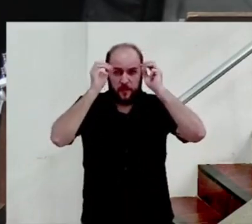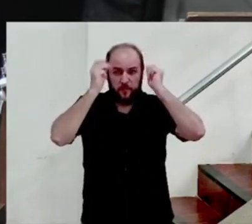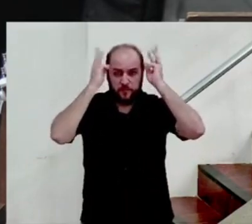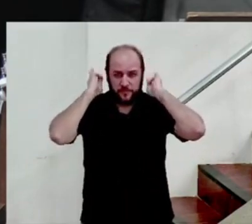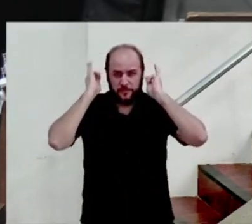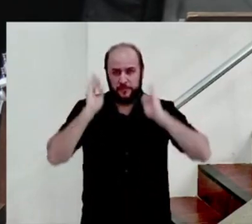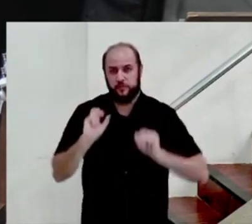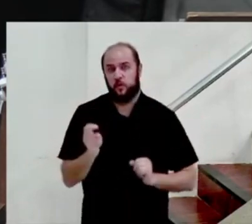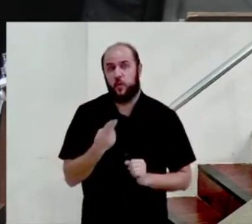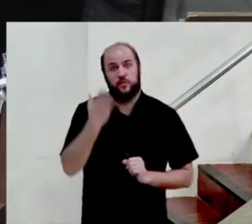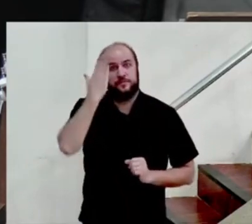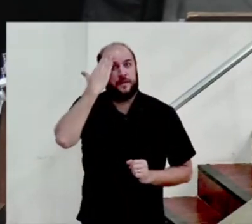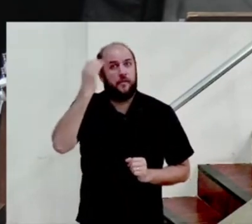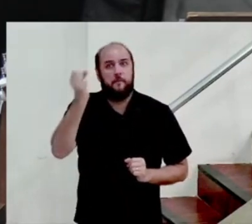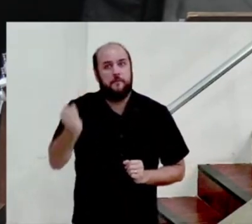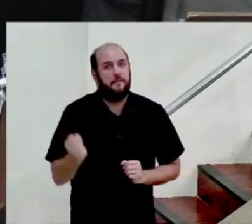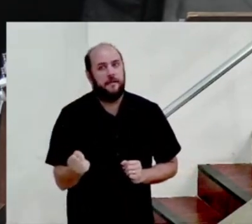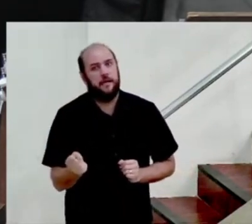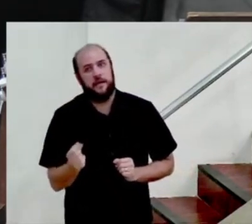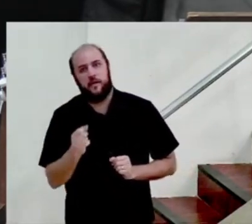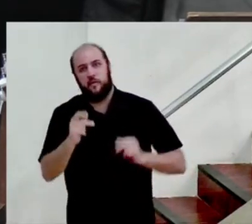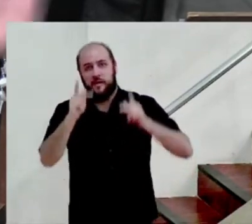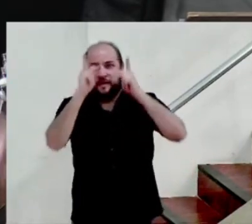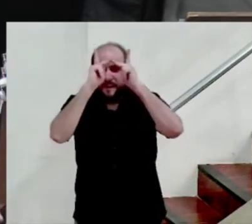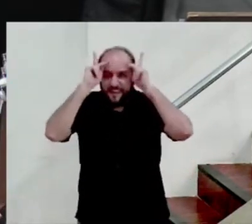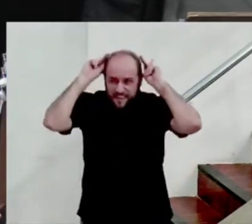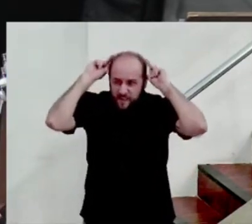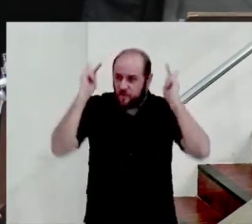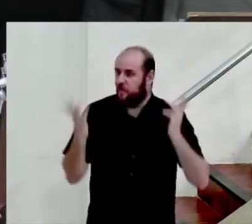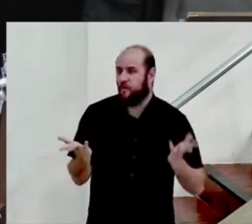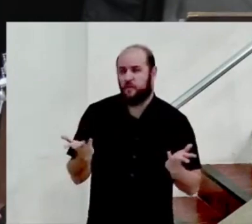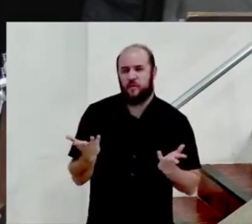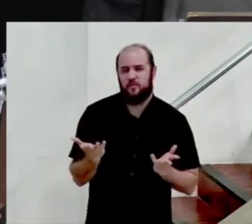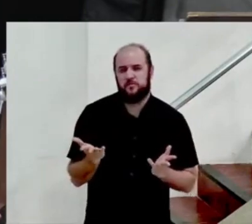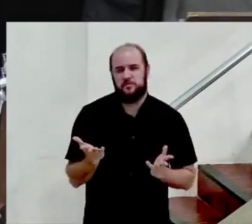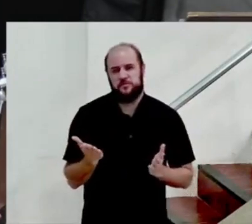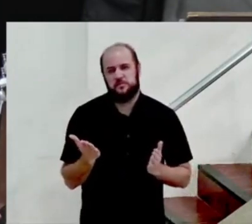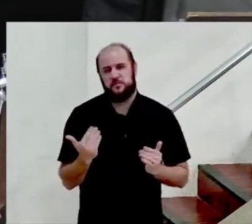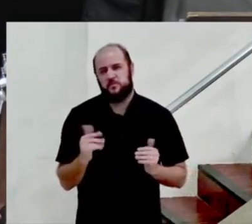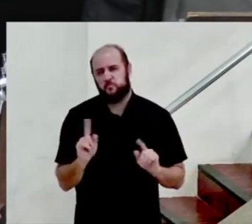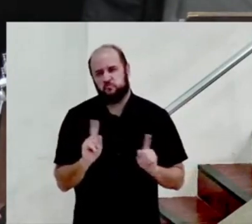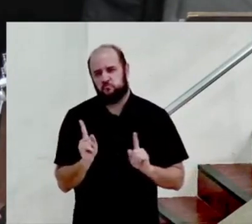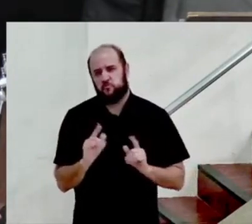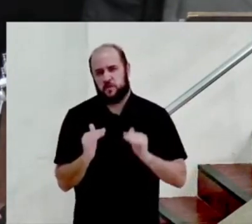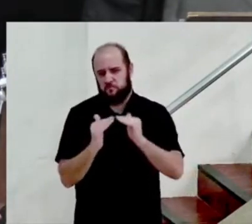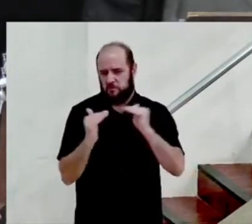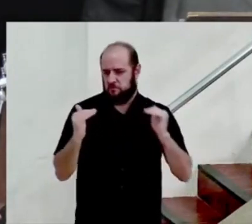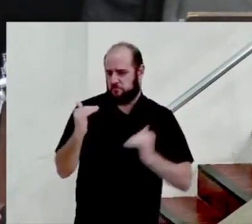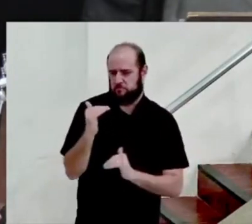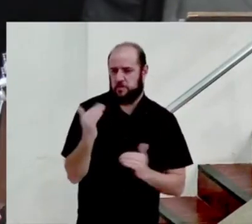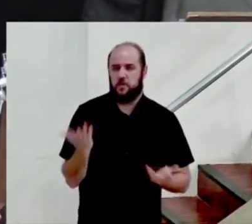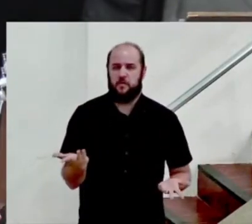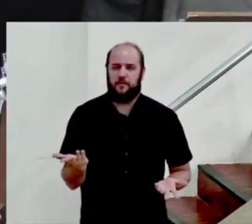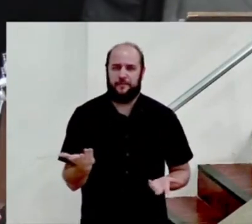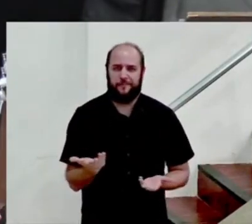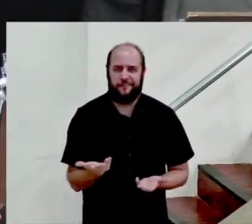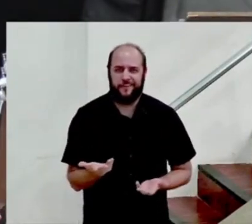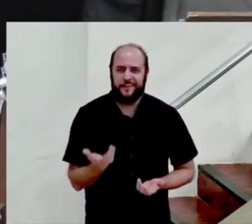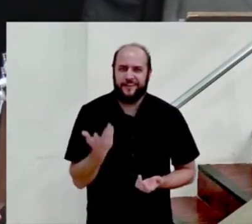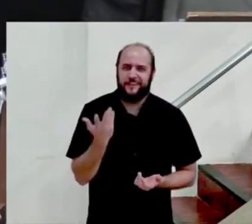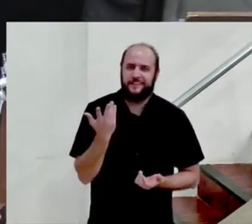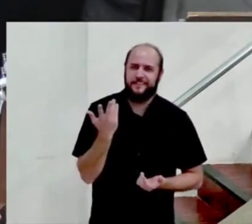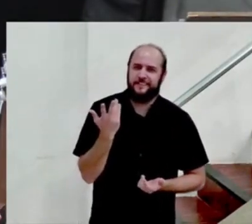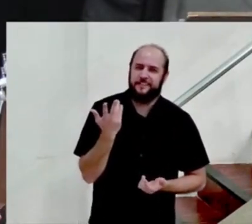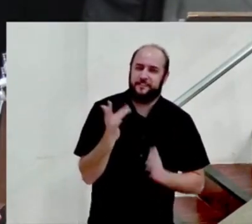de Salomão, muito menos do templo de Herodes, que nem se equiparava à glória do templo de Salomão. Ele falava a respeito do